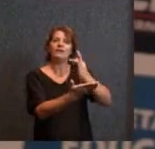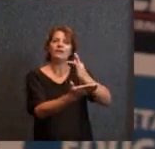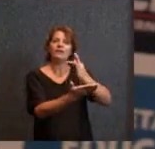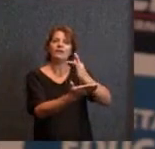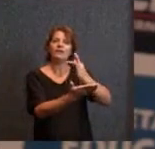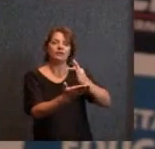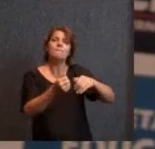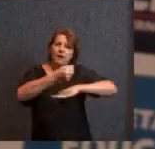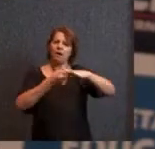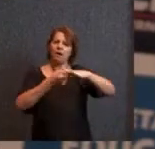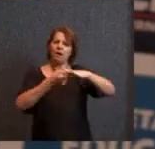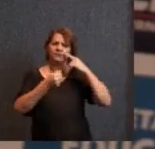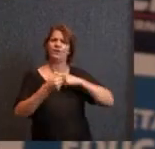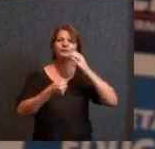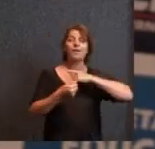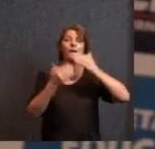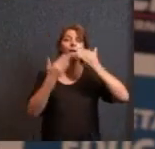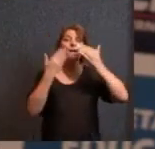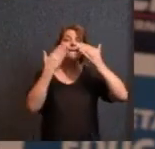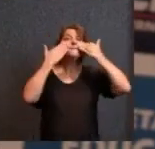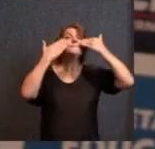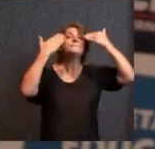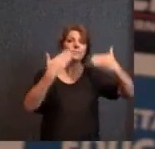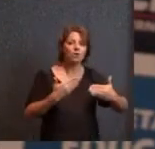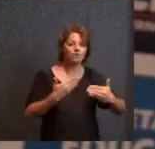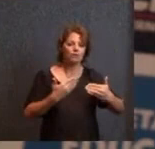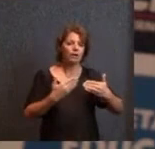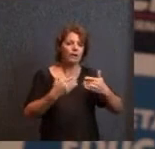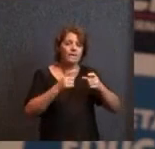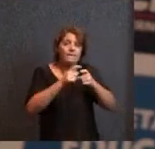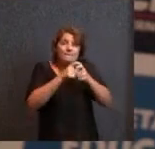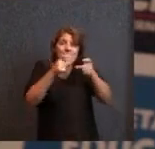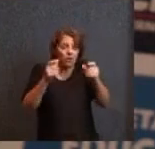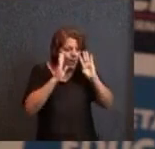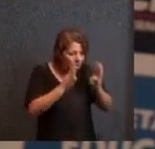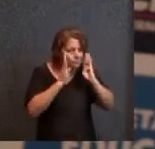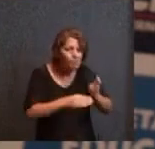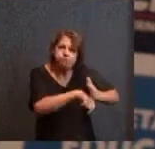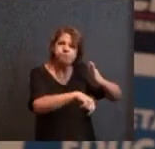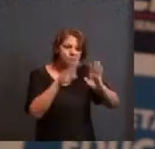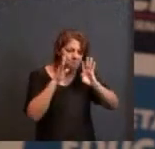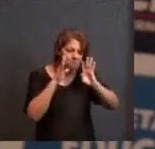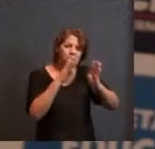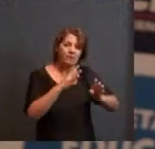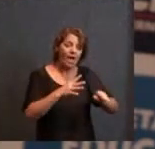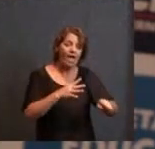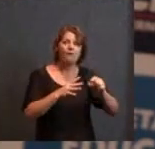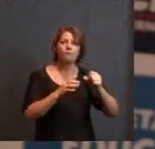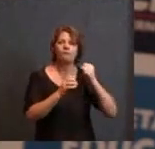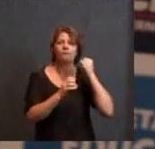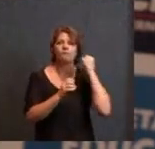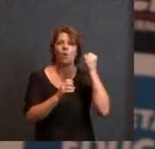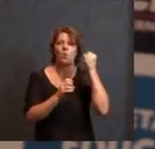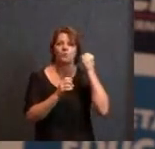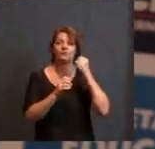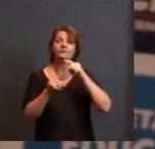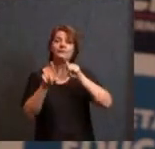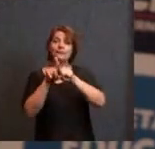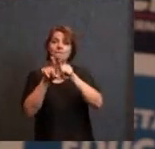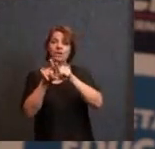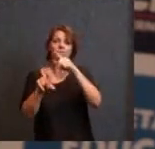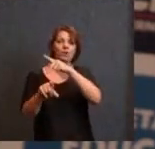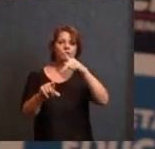para comprovar, é que quanto maior for a atenção ao aluno, quanto mais for fortalecida a ação do docente com esse